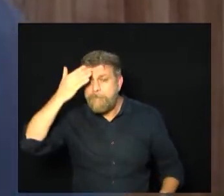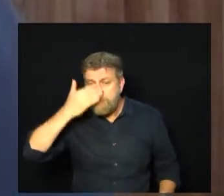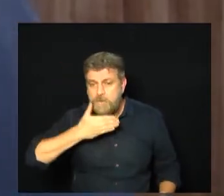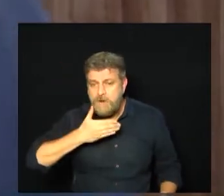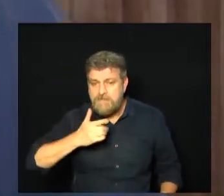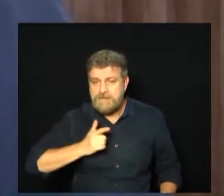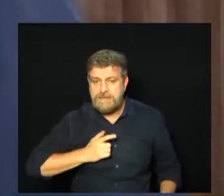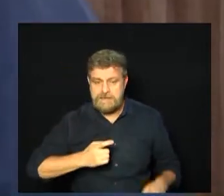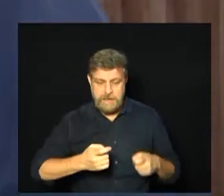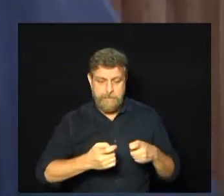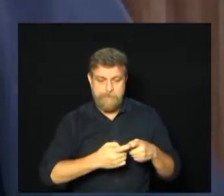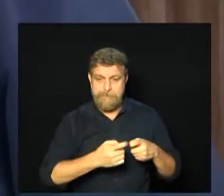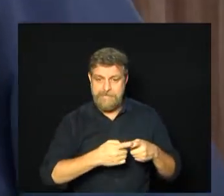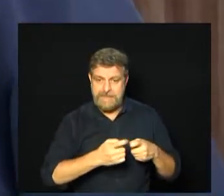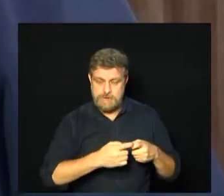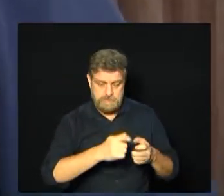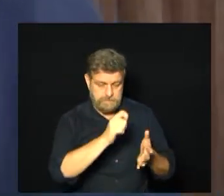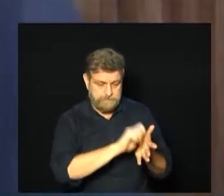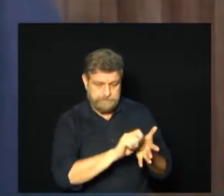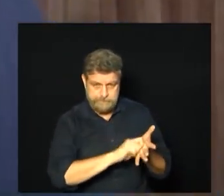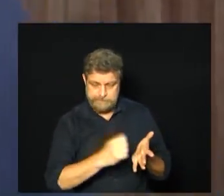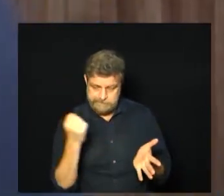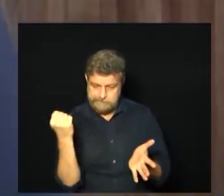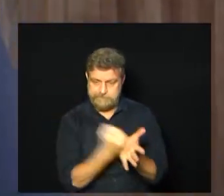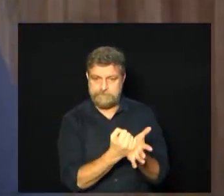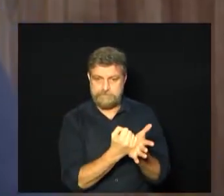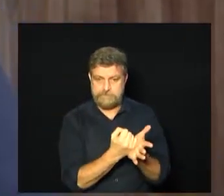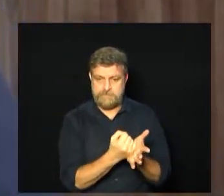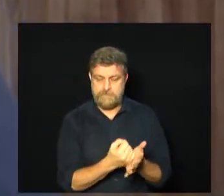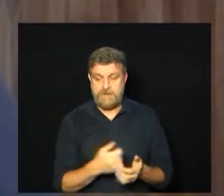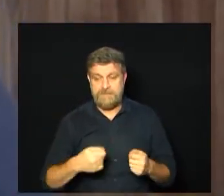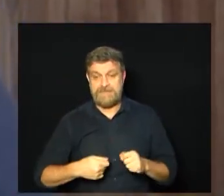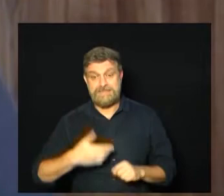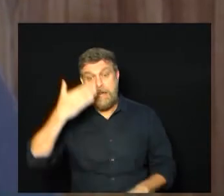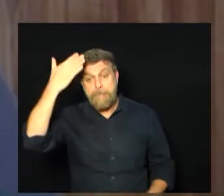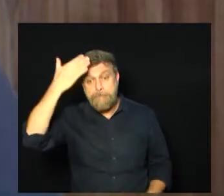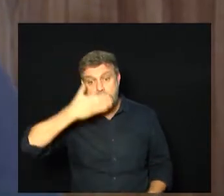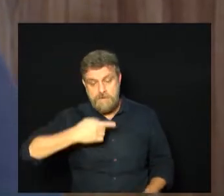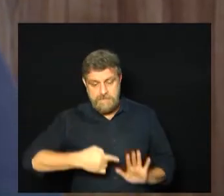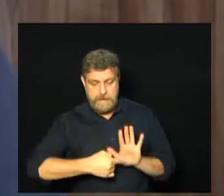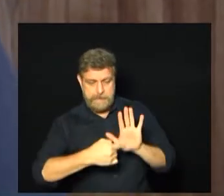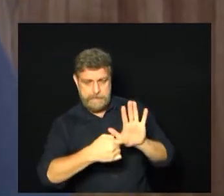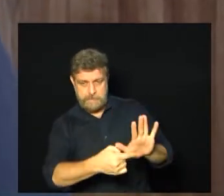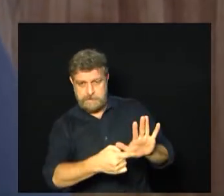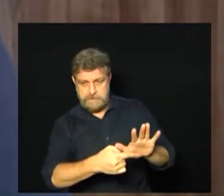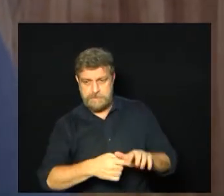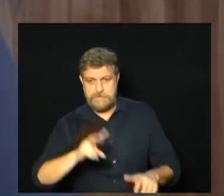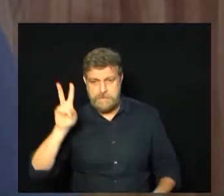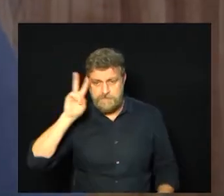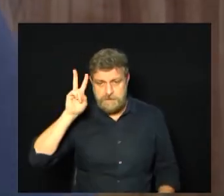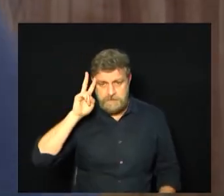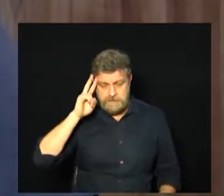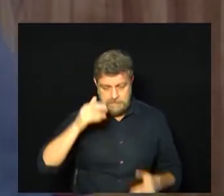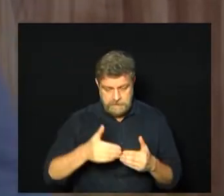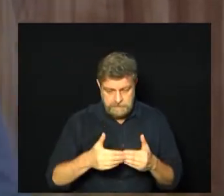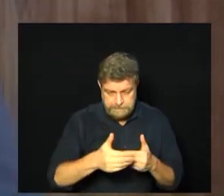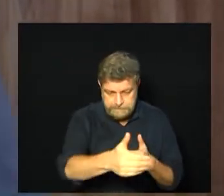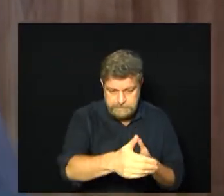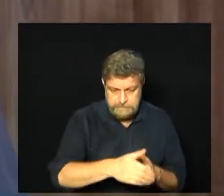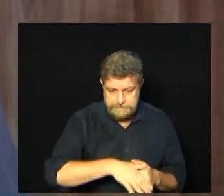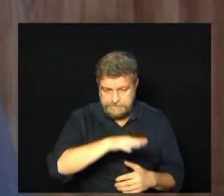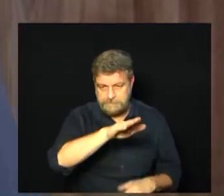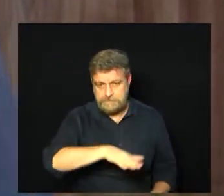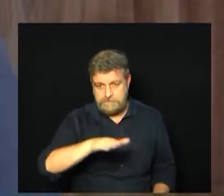Algum tipo de documentação médica, né? Então, isso é importante a população saber, porque a partir de segunda-feira, então, as crianças que não